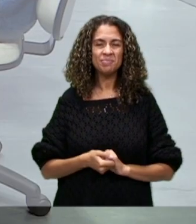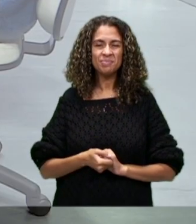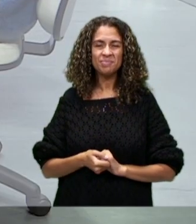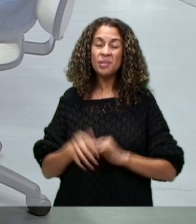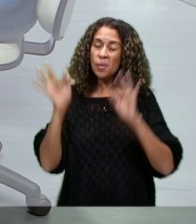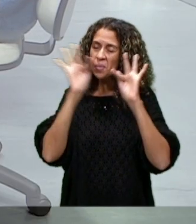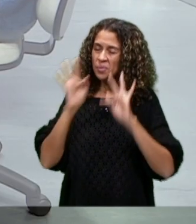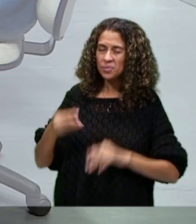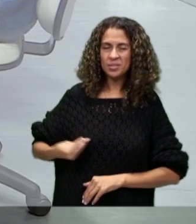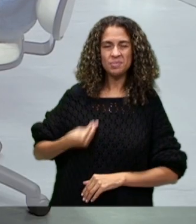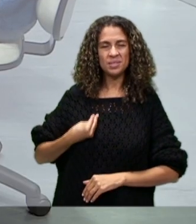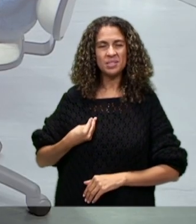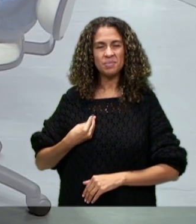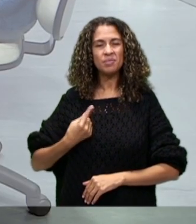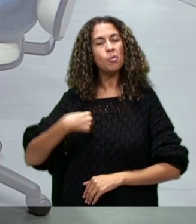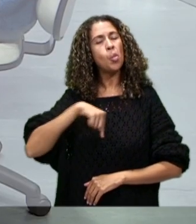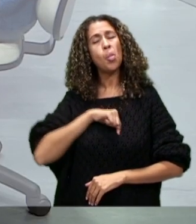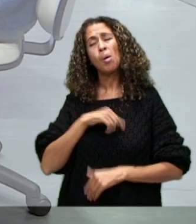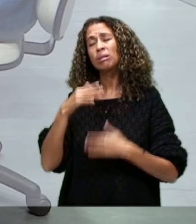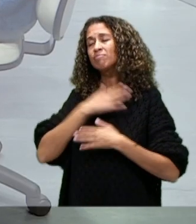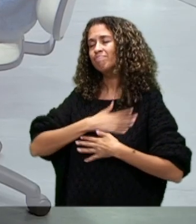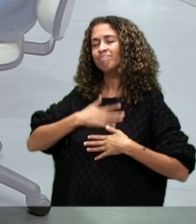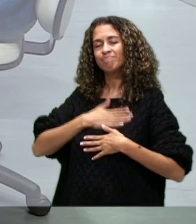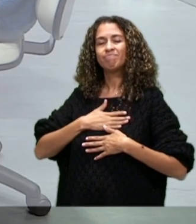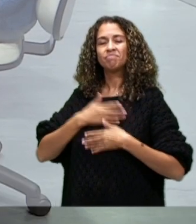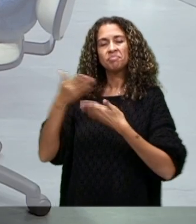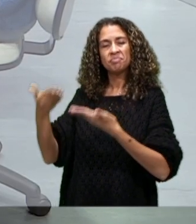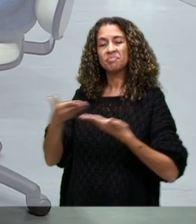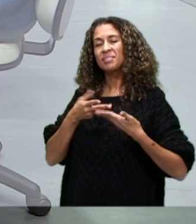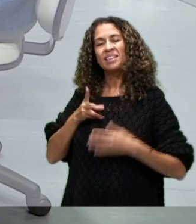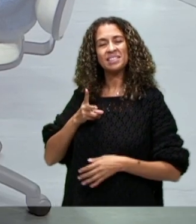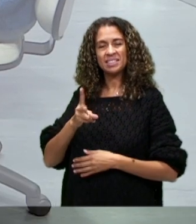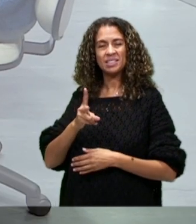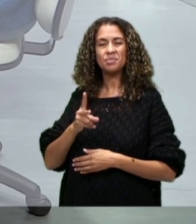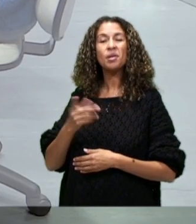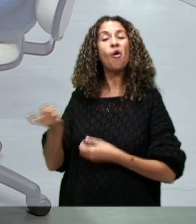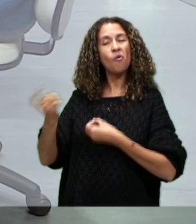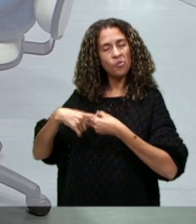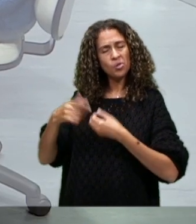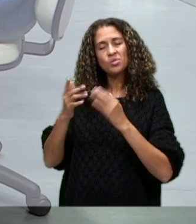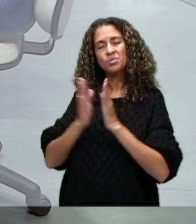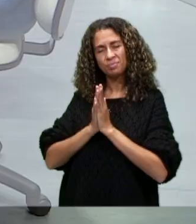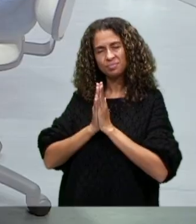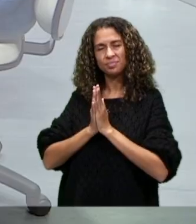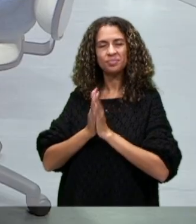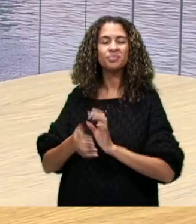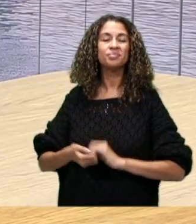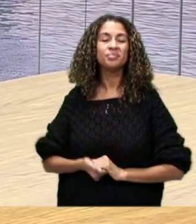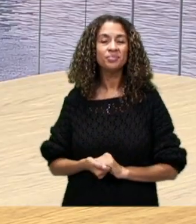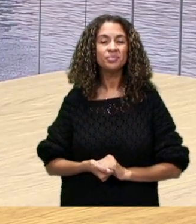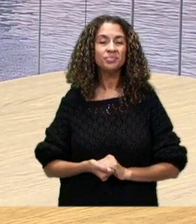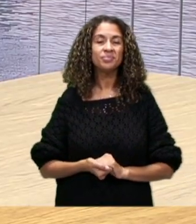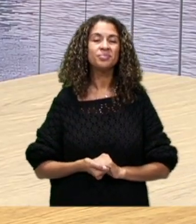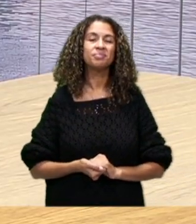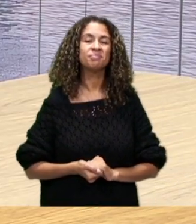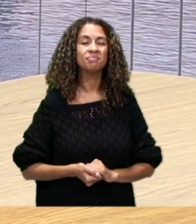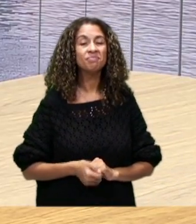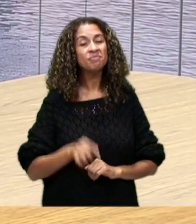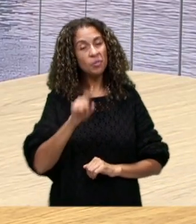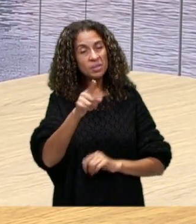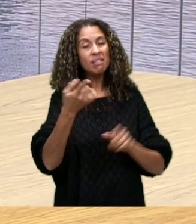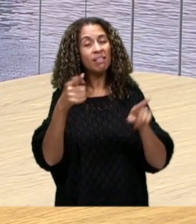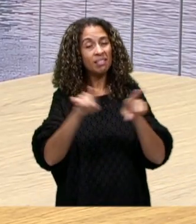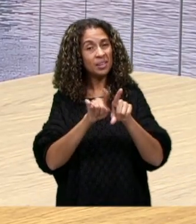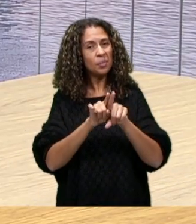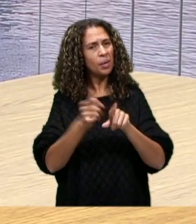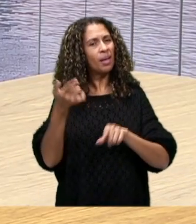feliz de estar aqui. Nós aqui temos o prazer de recebê-la, sempre. E volte mais. Sim, com certeza. E volte você